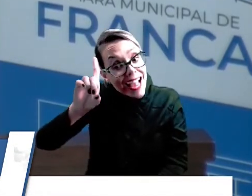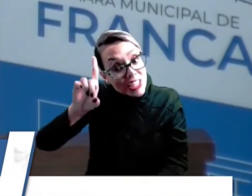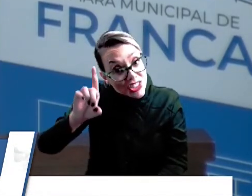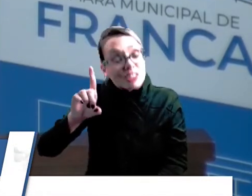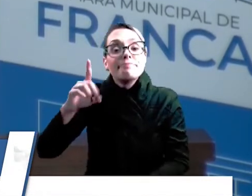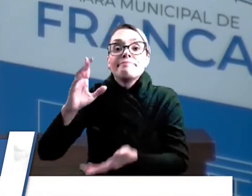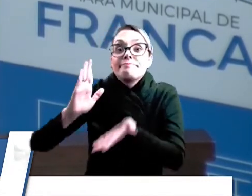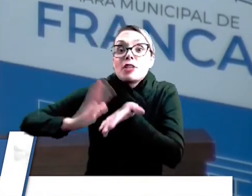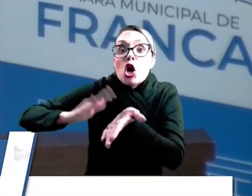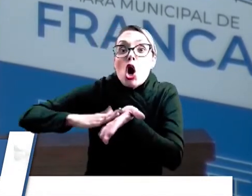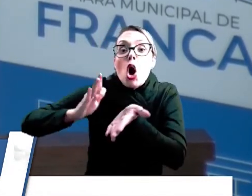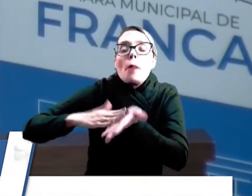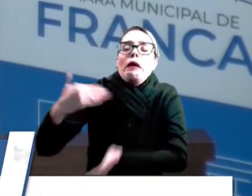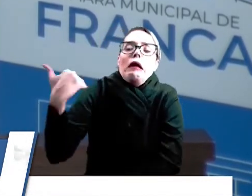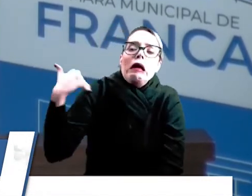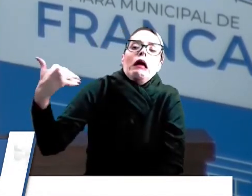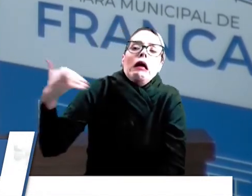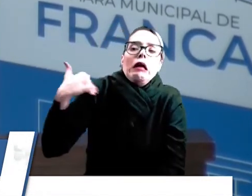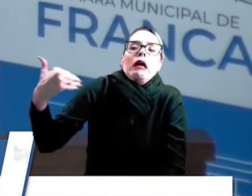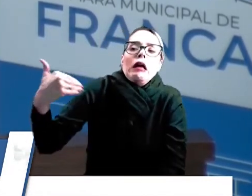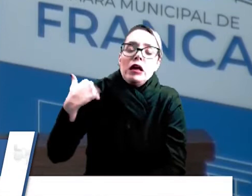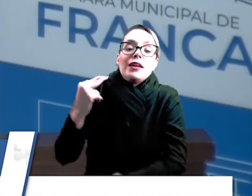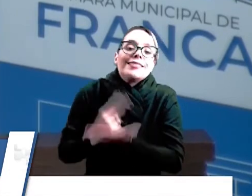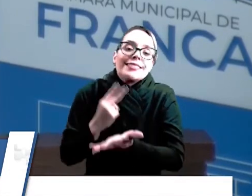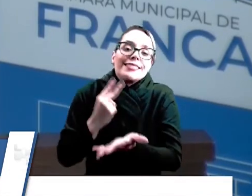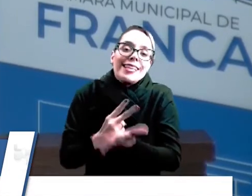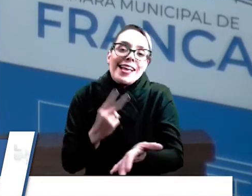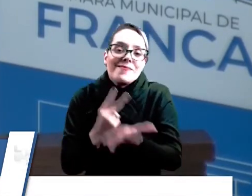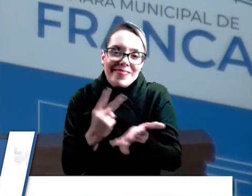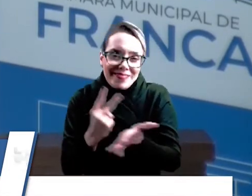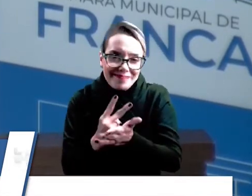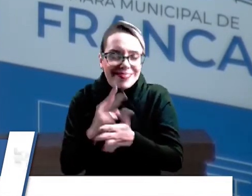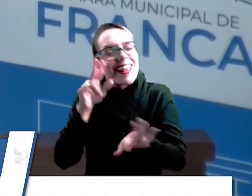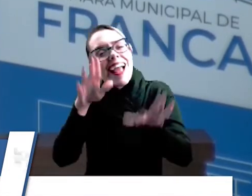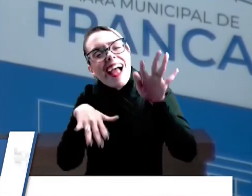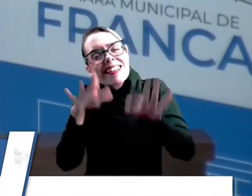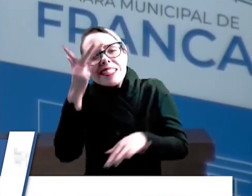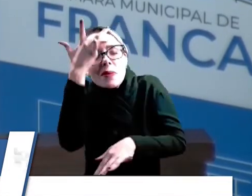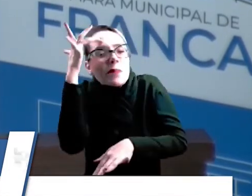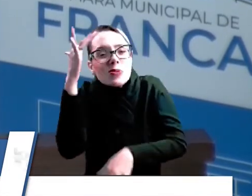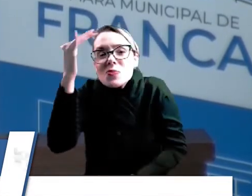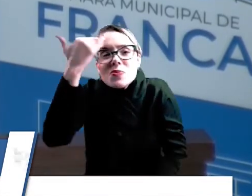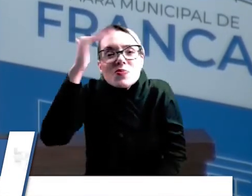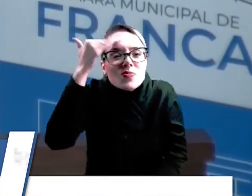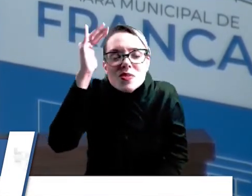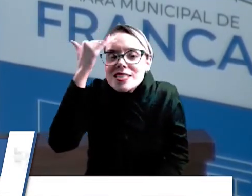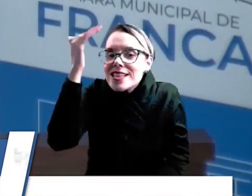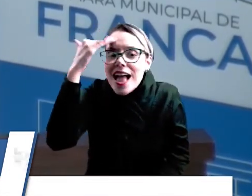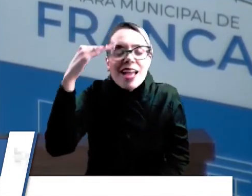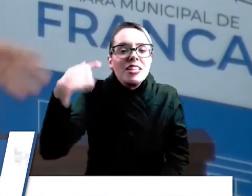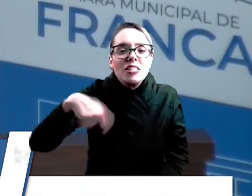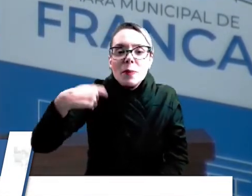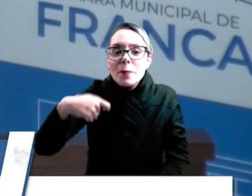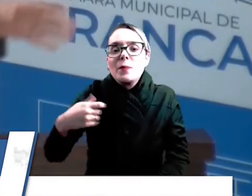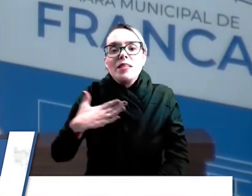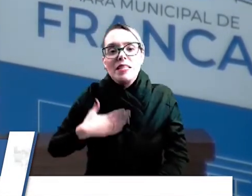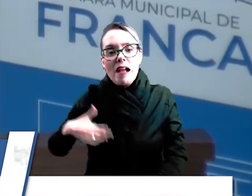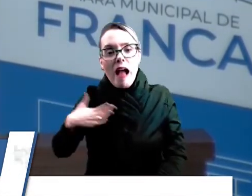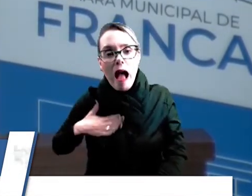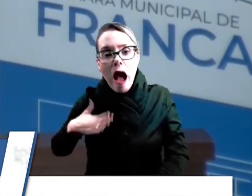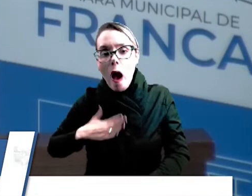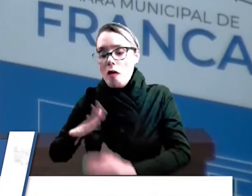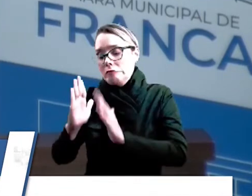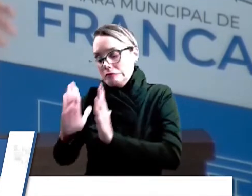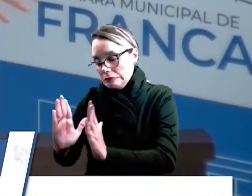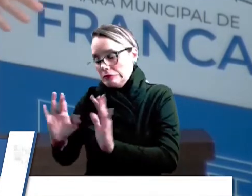quem usa do serviço público compreende a tramitação das coisas no âmbito da